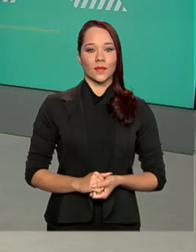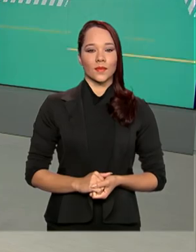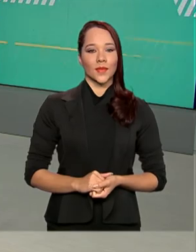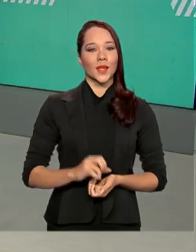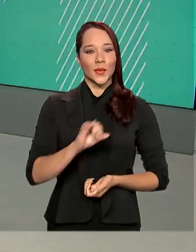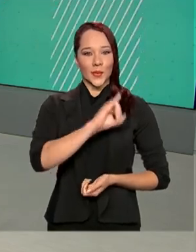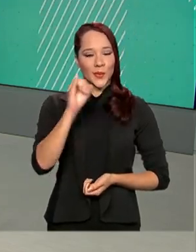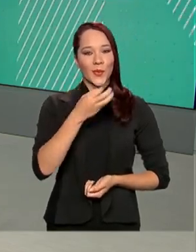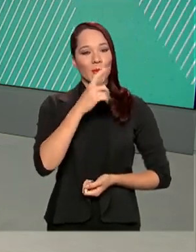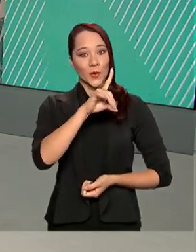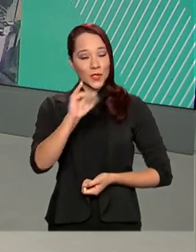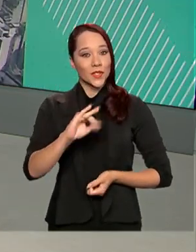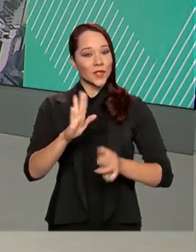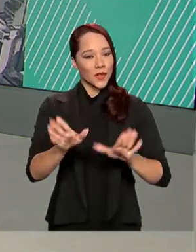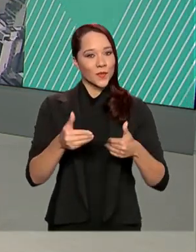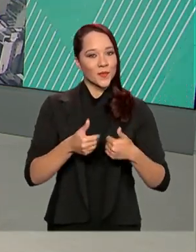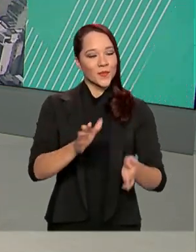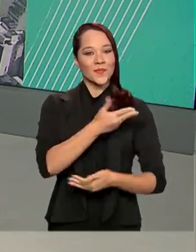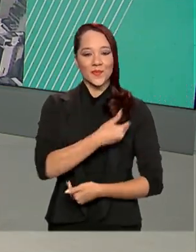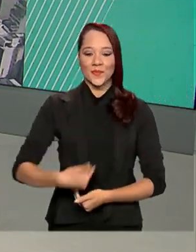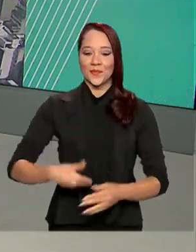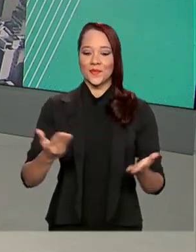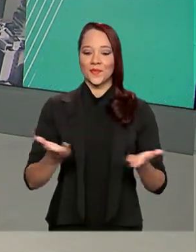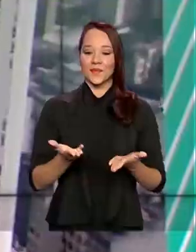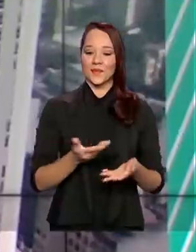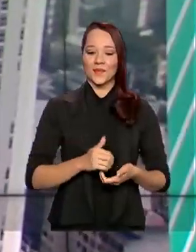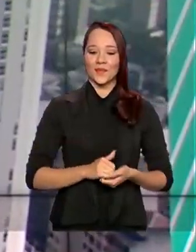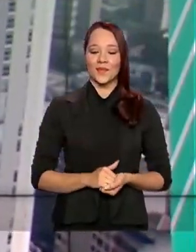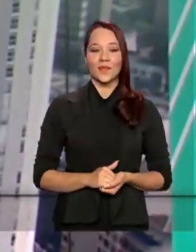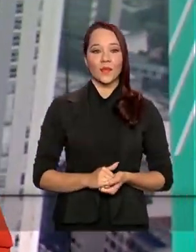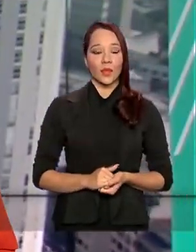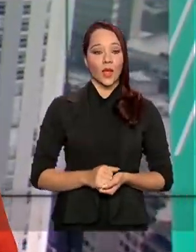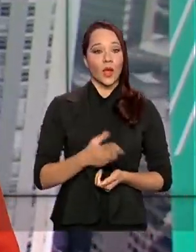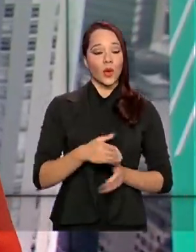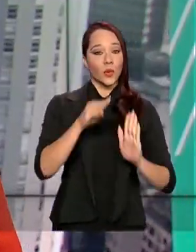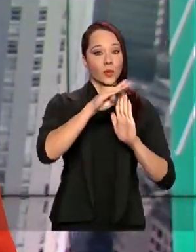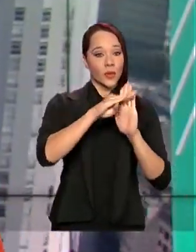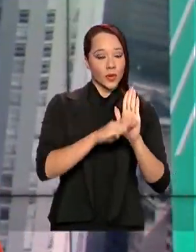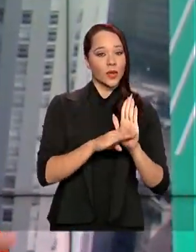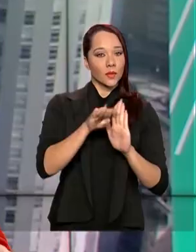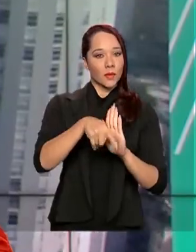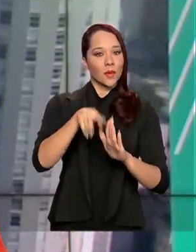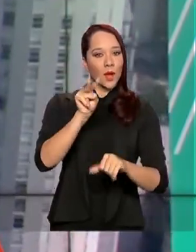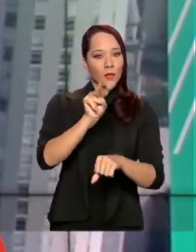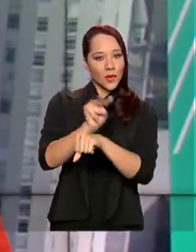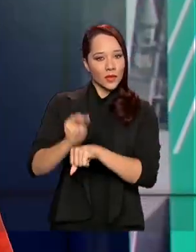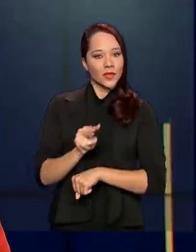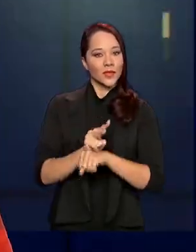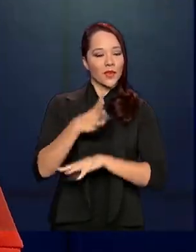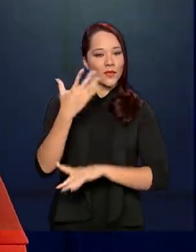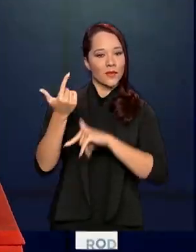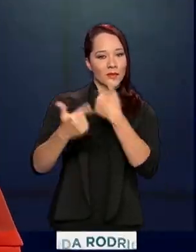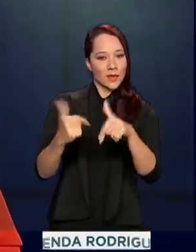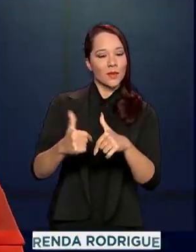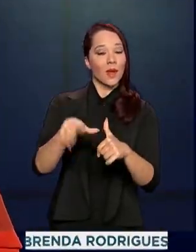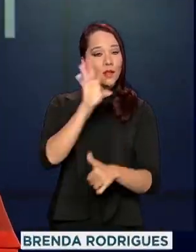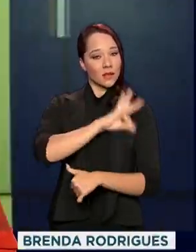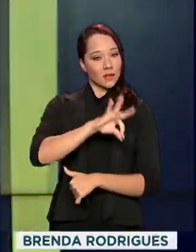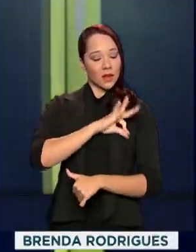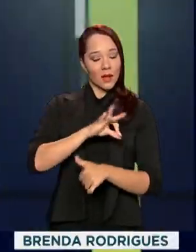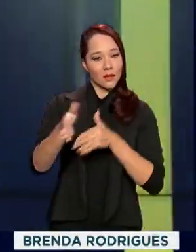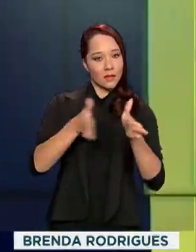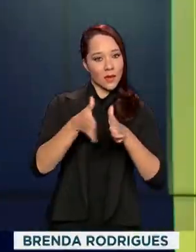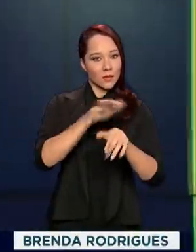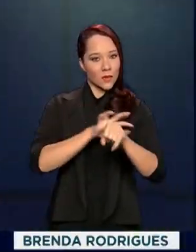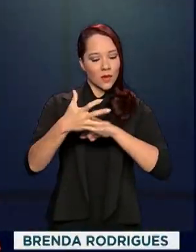Olá, bom dia. Já estamos no ar com o Governo Agora. O programa para a manutenção do emprego e da renda durante a pandemia